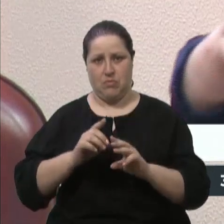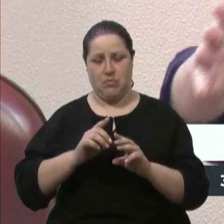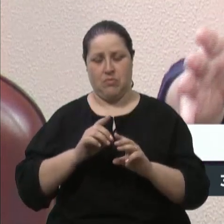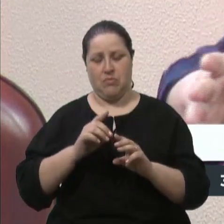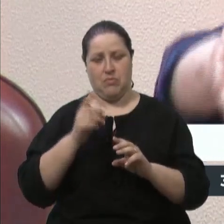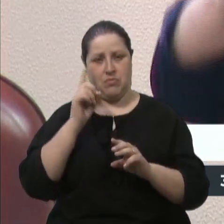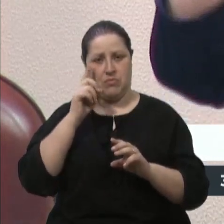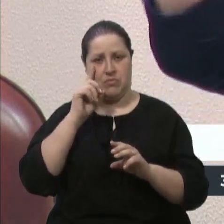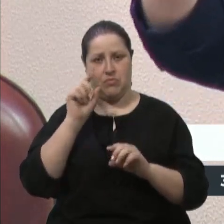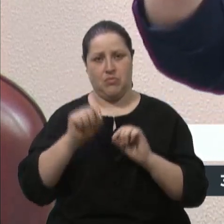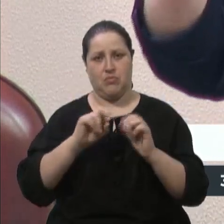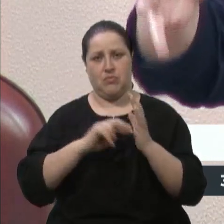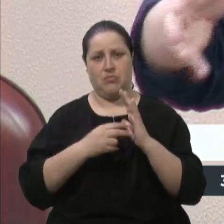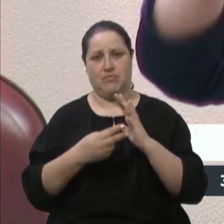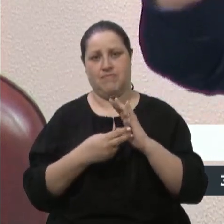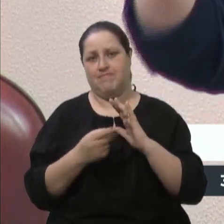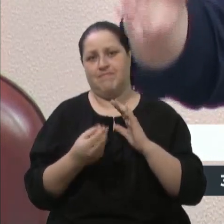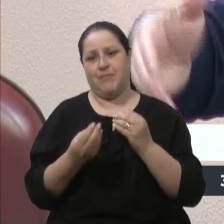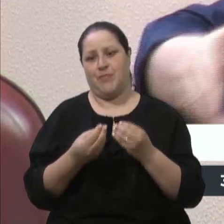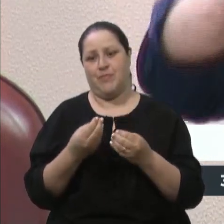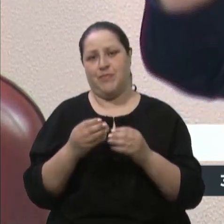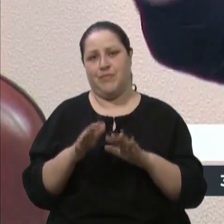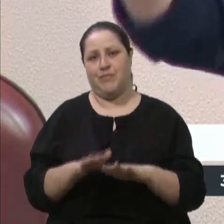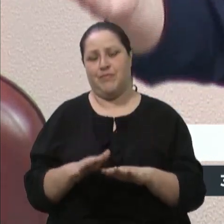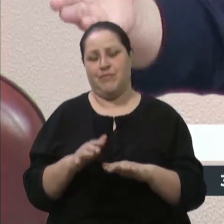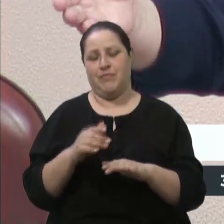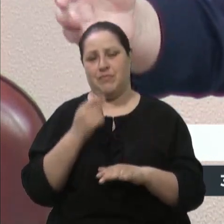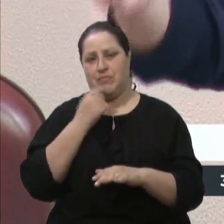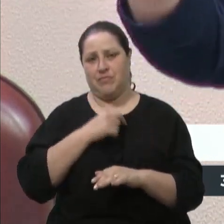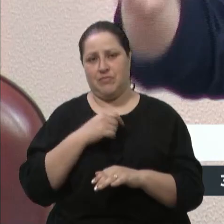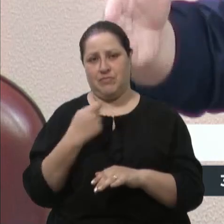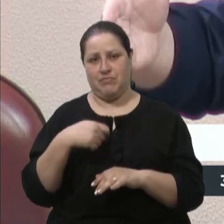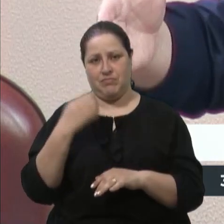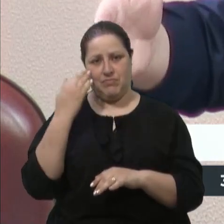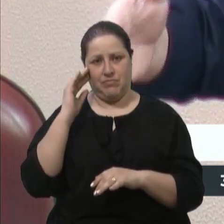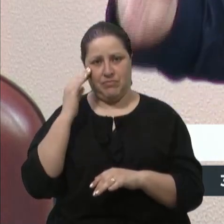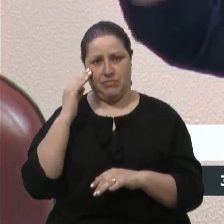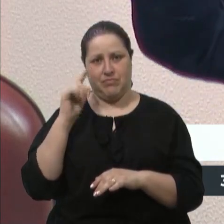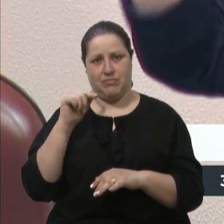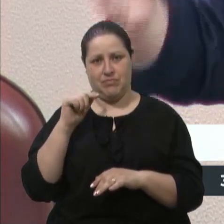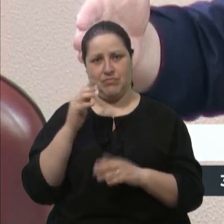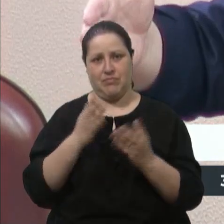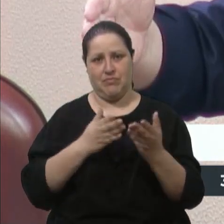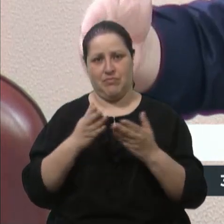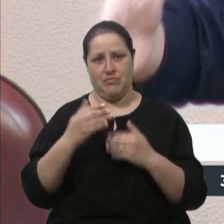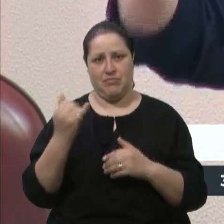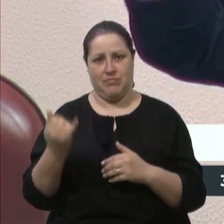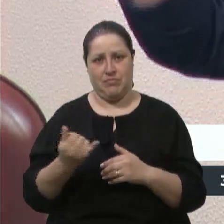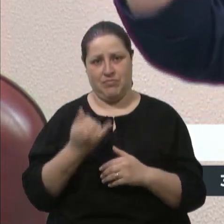que entender que é um serviço necessário e essencial. Linha de crédito com